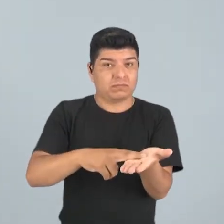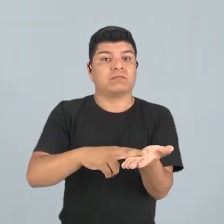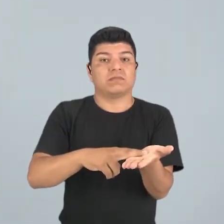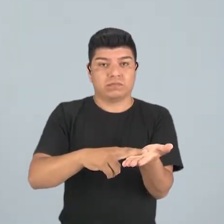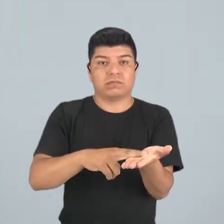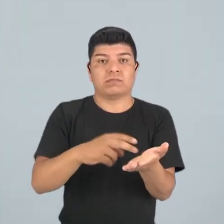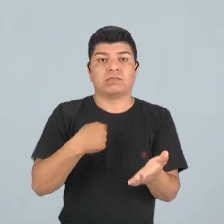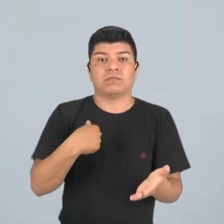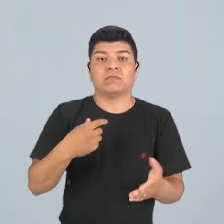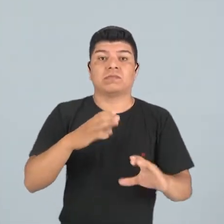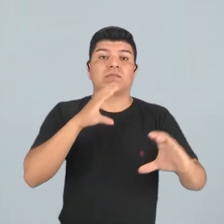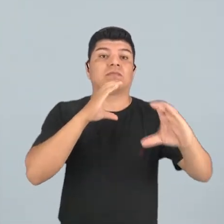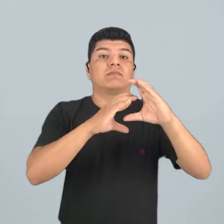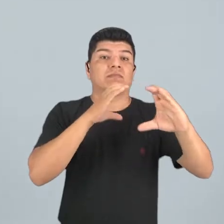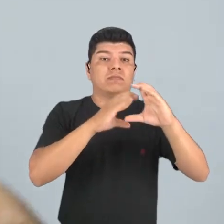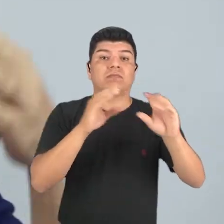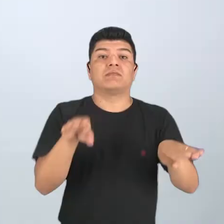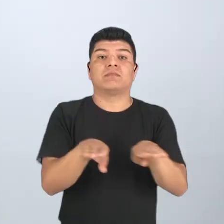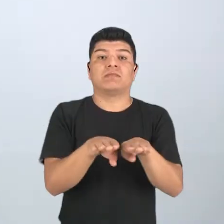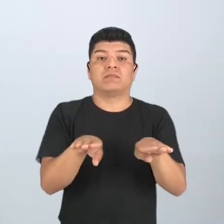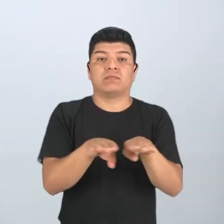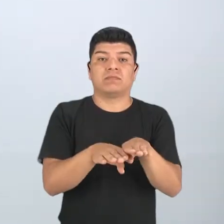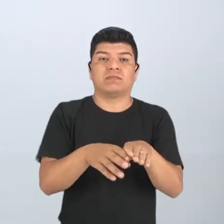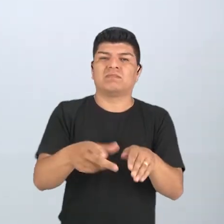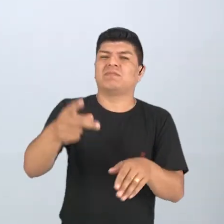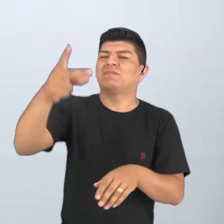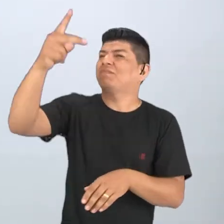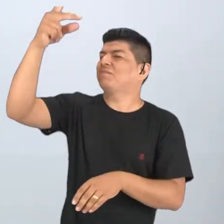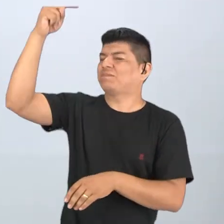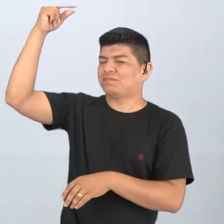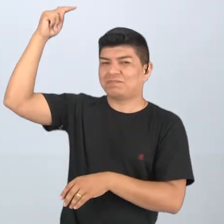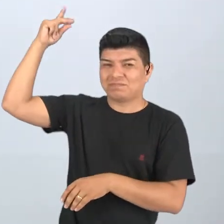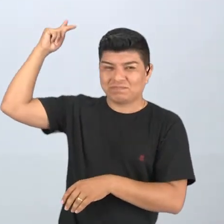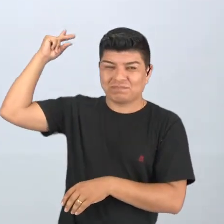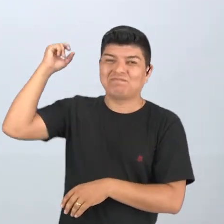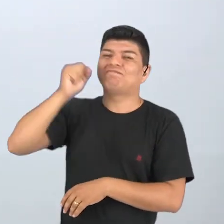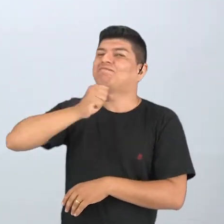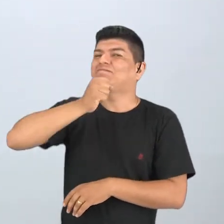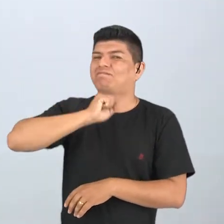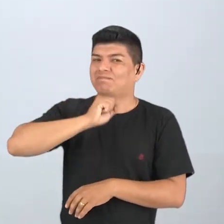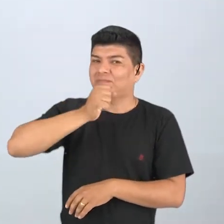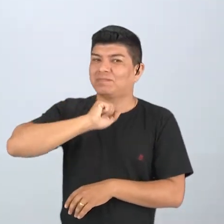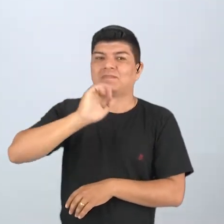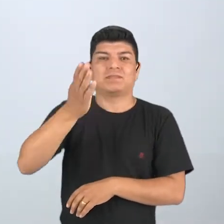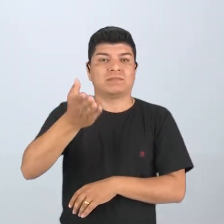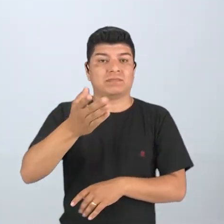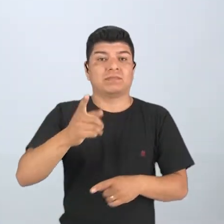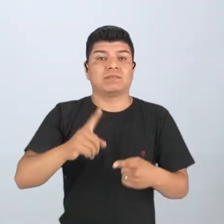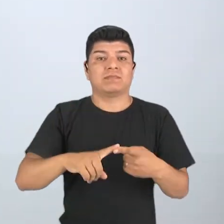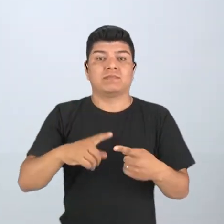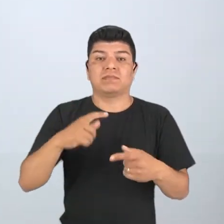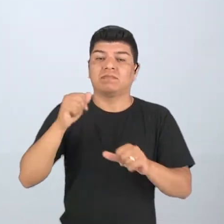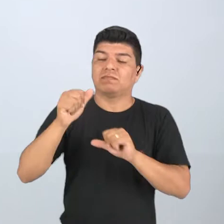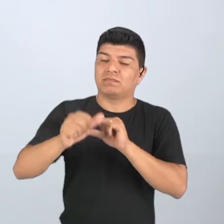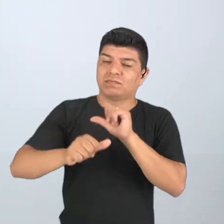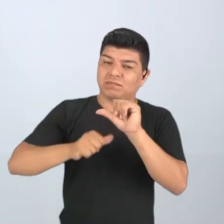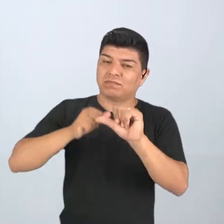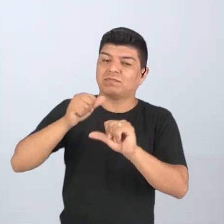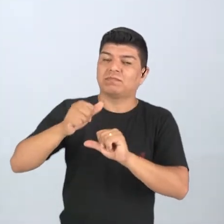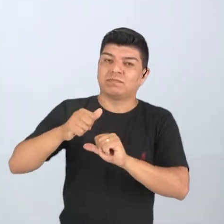que é um meio de comunicação tão antigo, bem antigo, que foi sofrendo